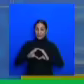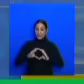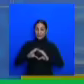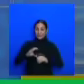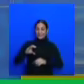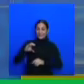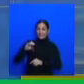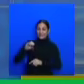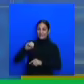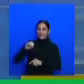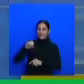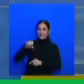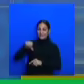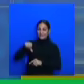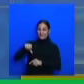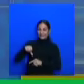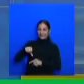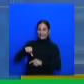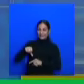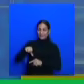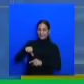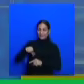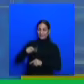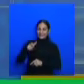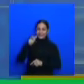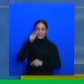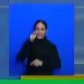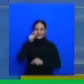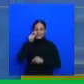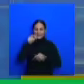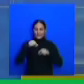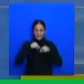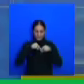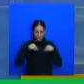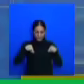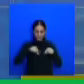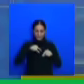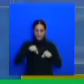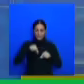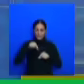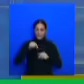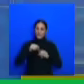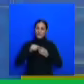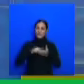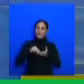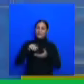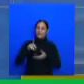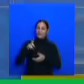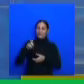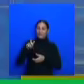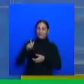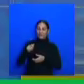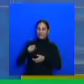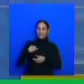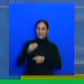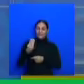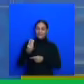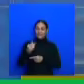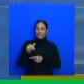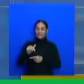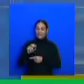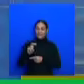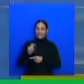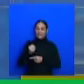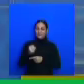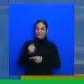09. Bola laranja. Então confira comigo os números sorteados da Mega Sena.